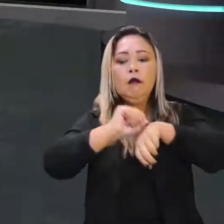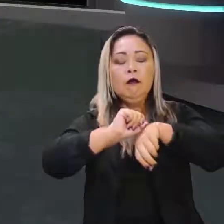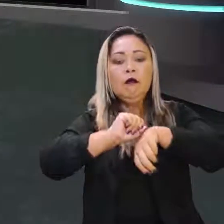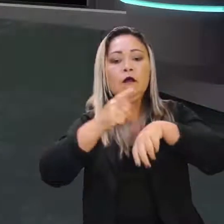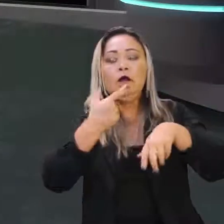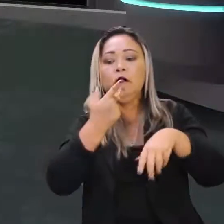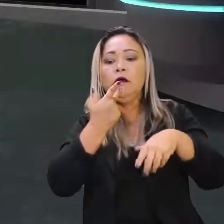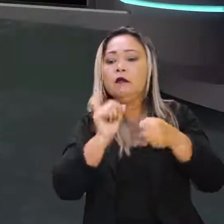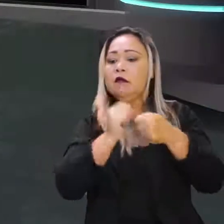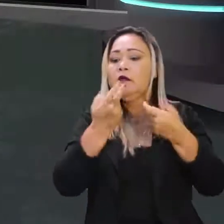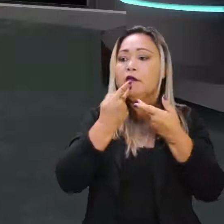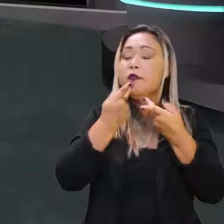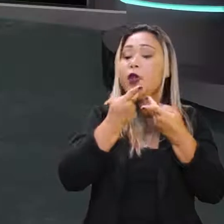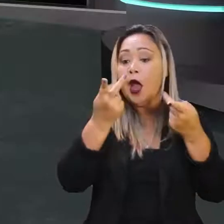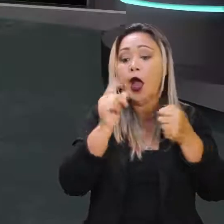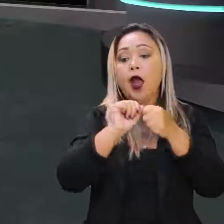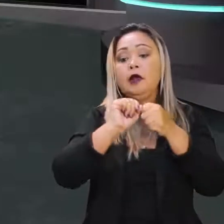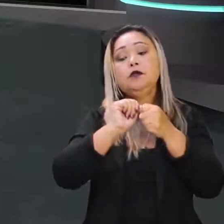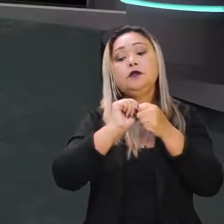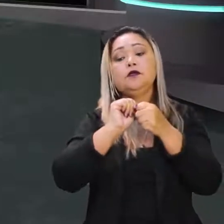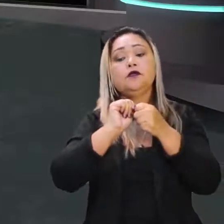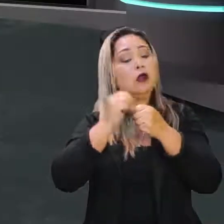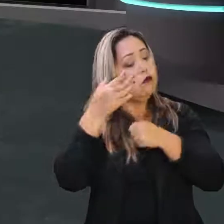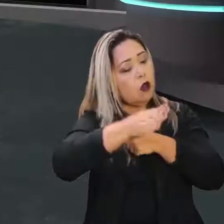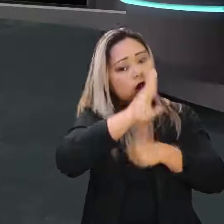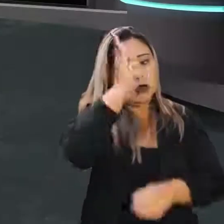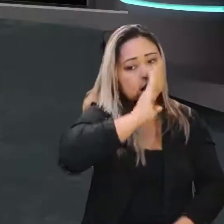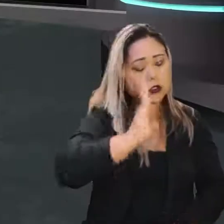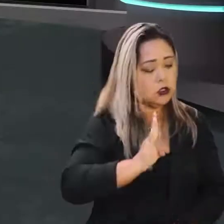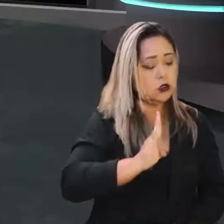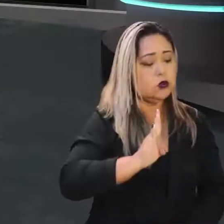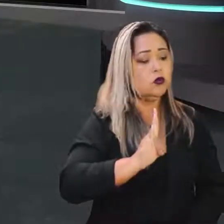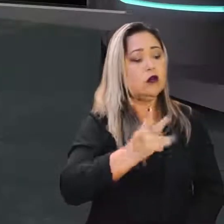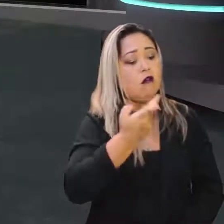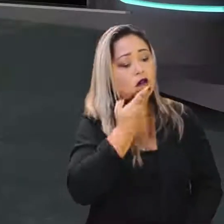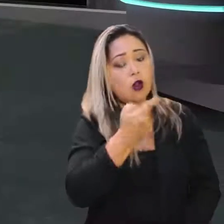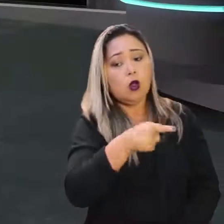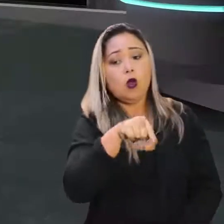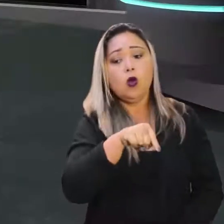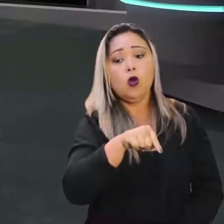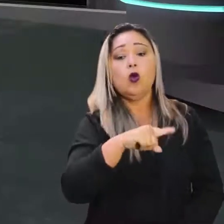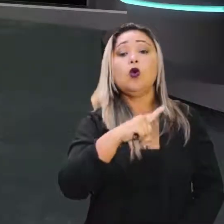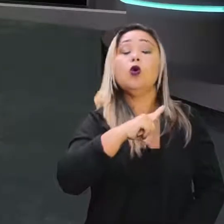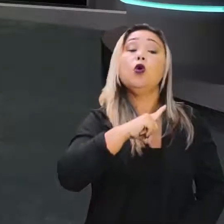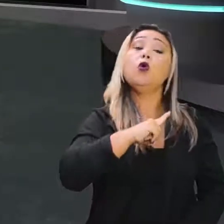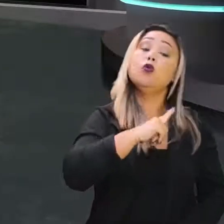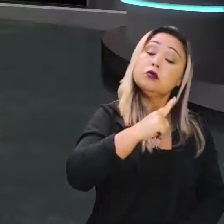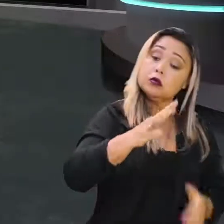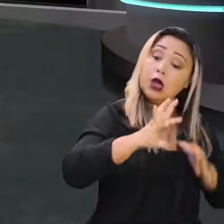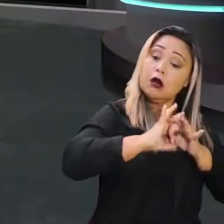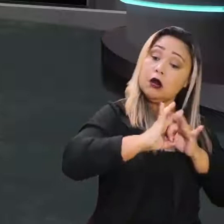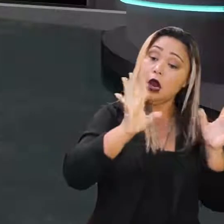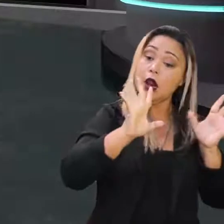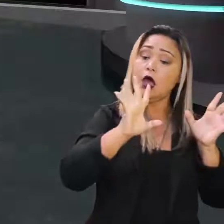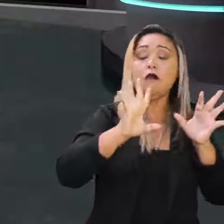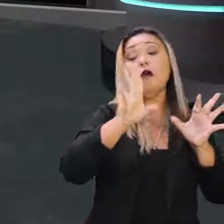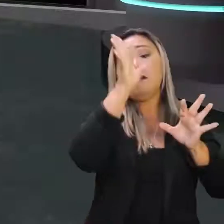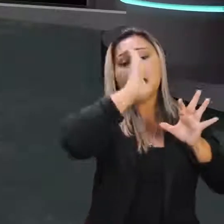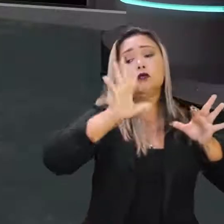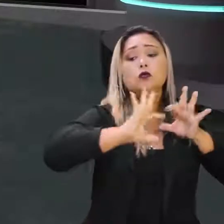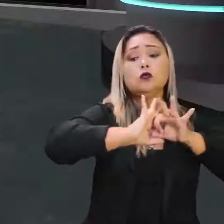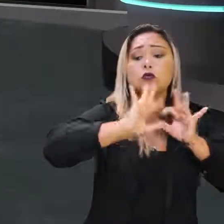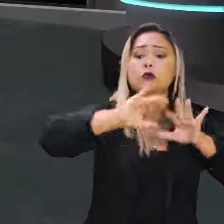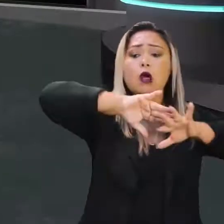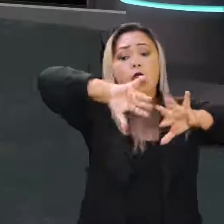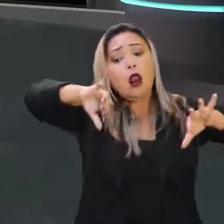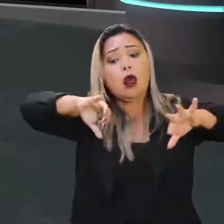ele declarou que favoravelmente ao Brasil, né? Ele declarou que ou teria independência, o Brasil ficaria independente de